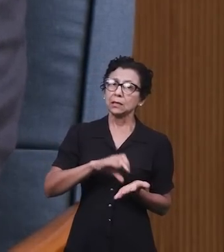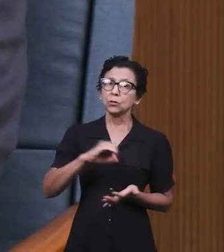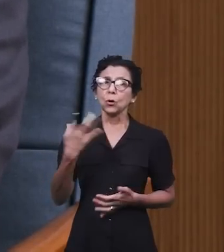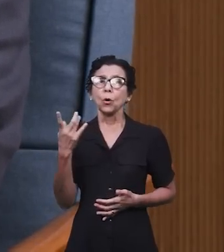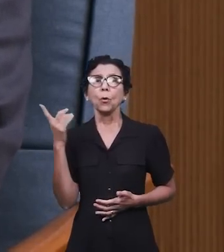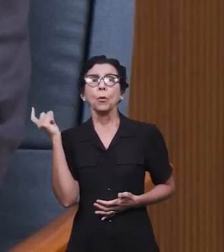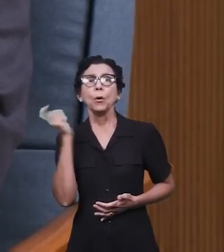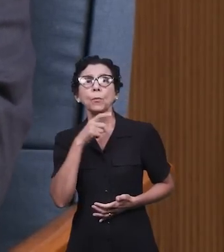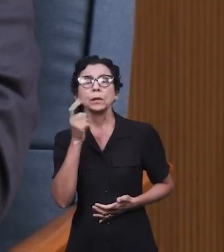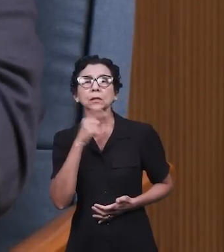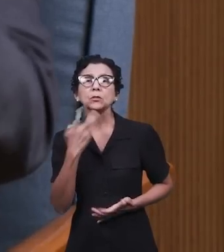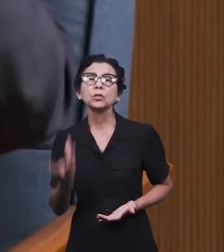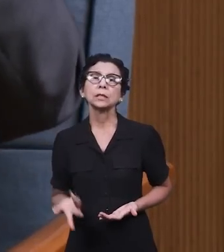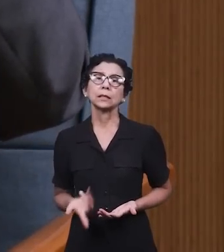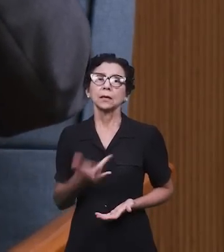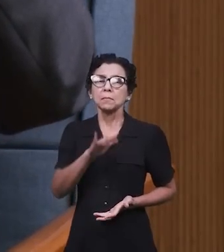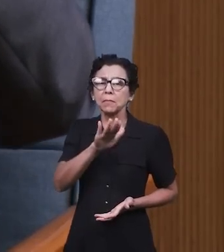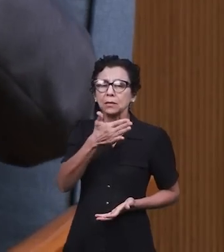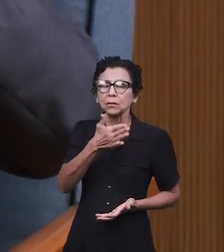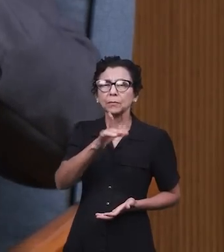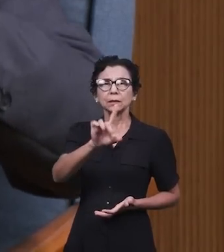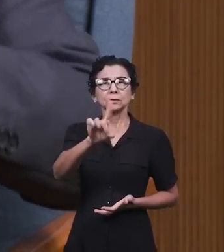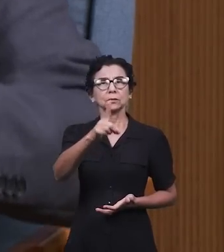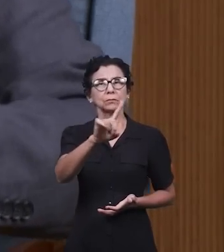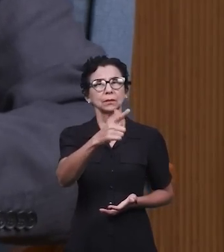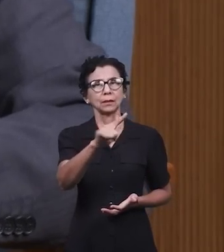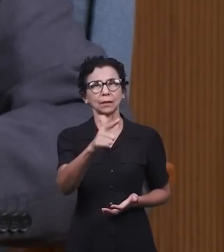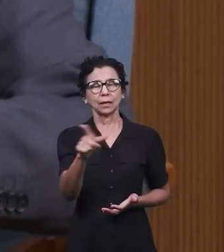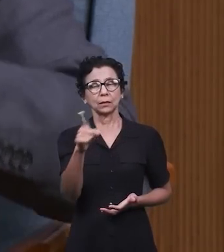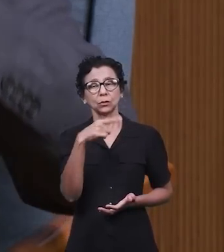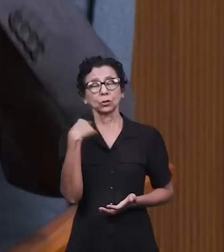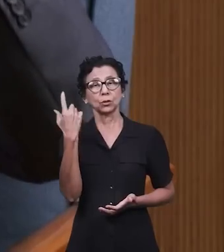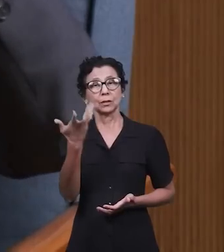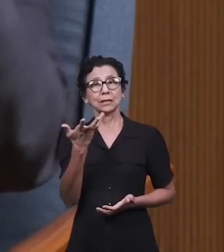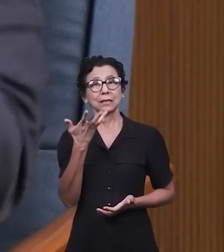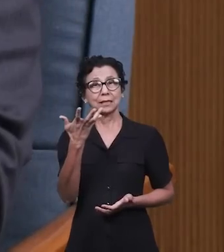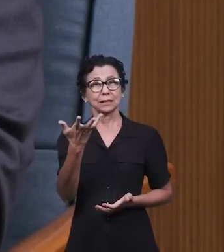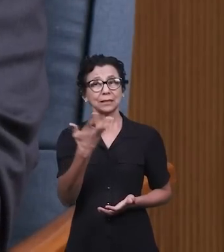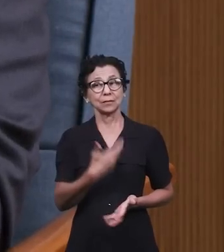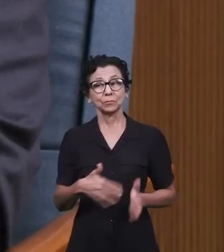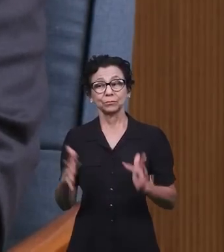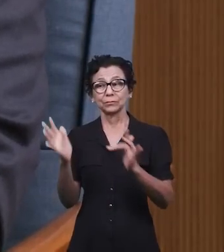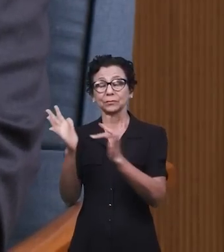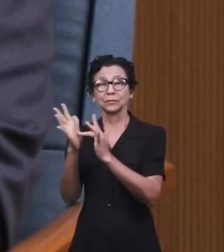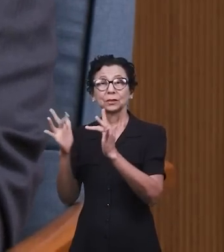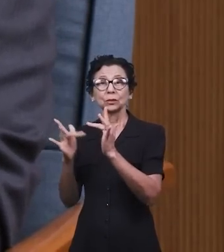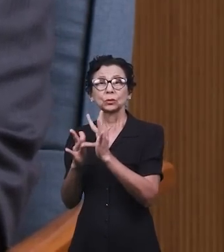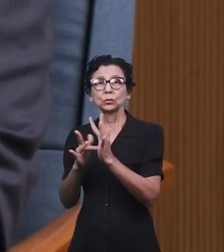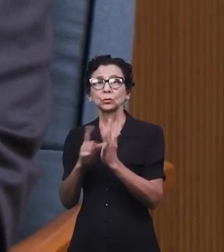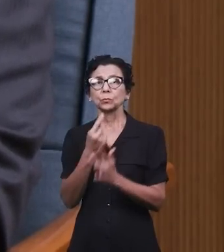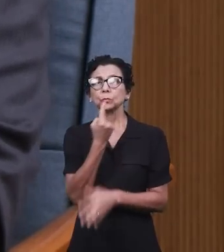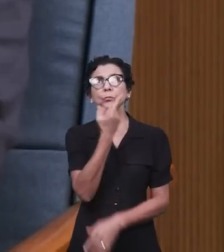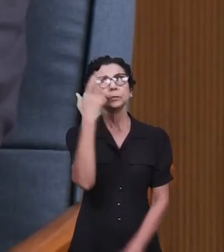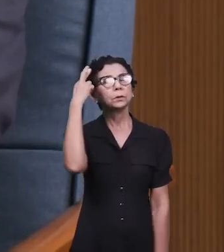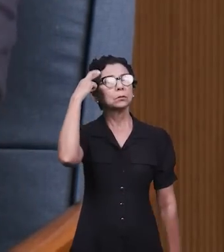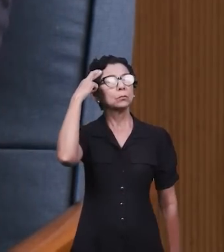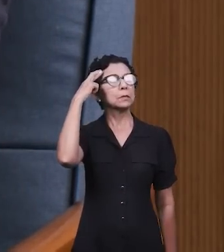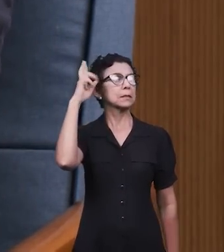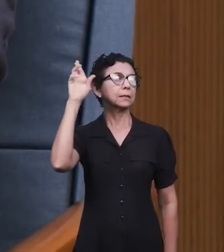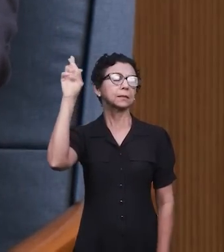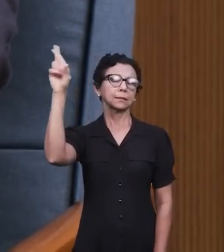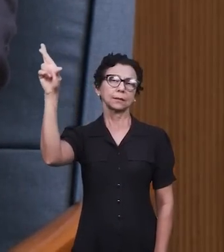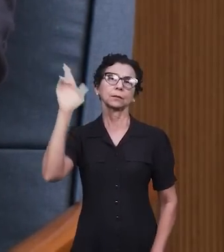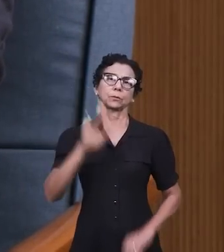meia-verdade. Nós queremos a verdade absoluta, nós queremos Jesus como o nosso Senhor e